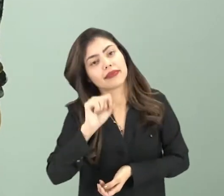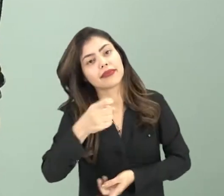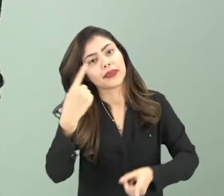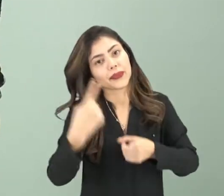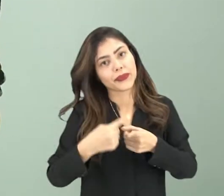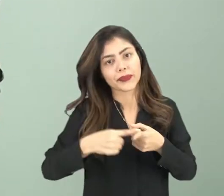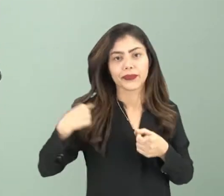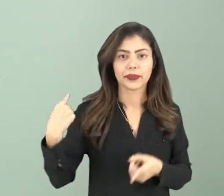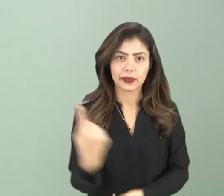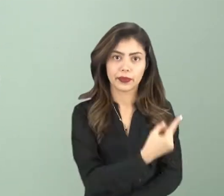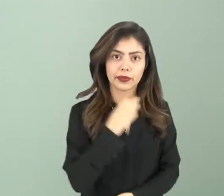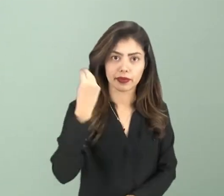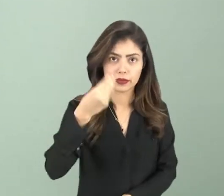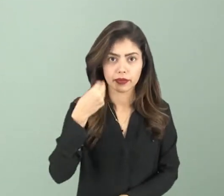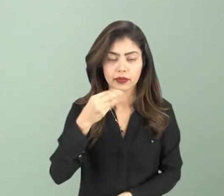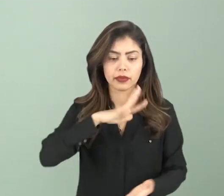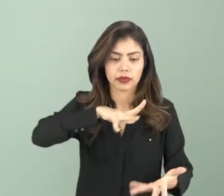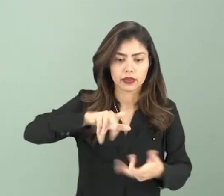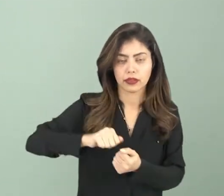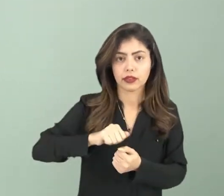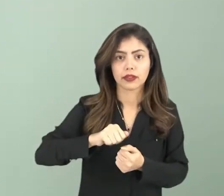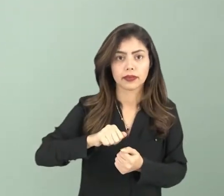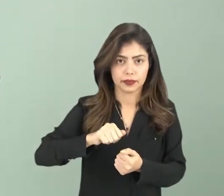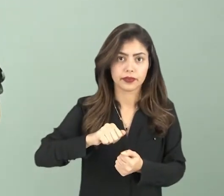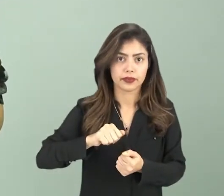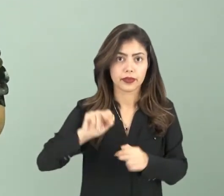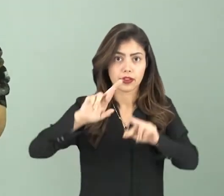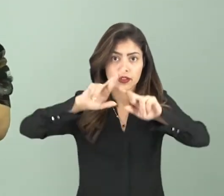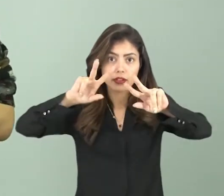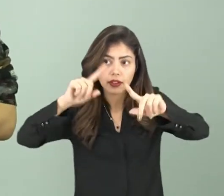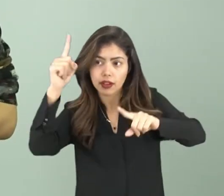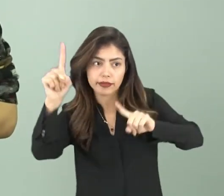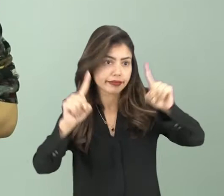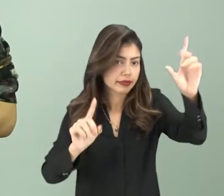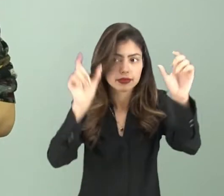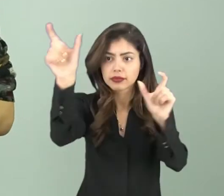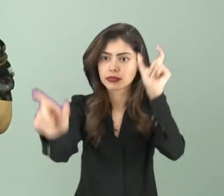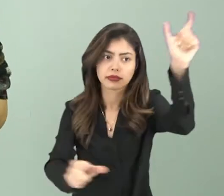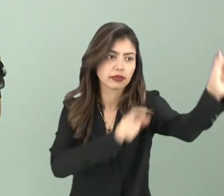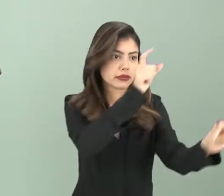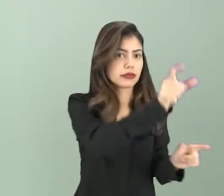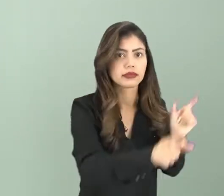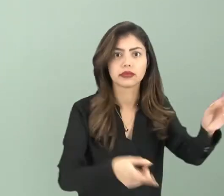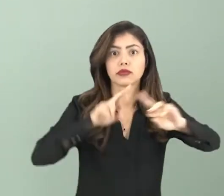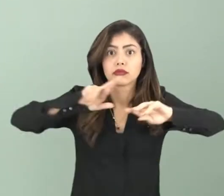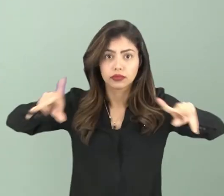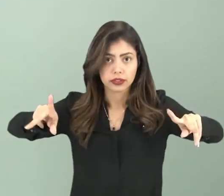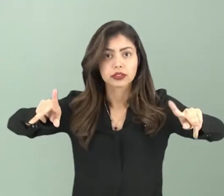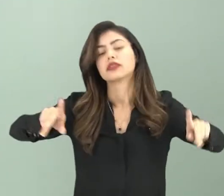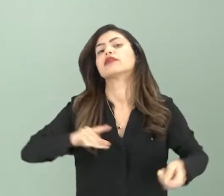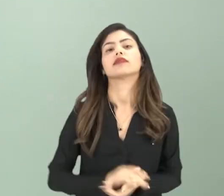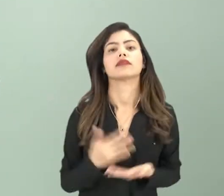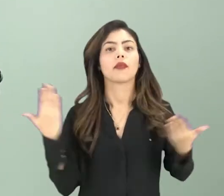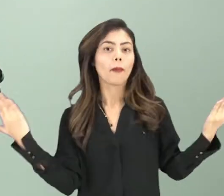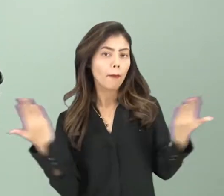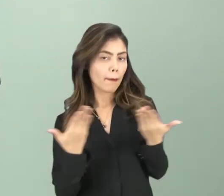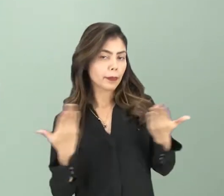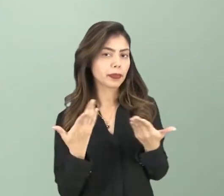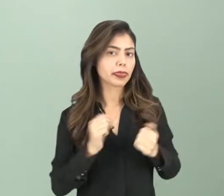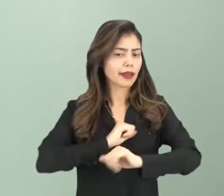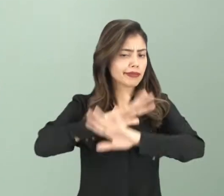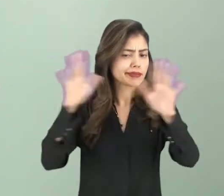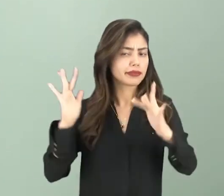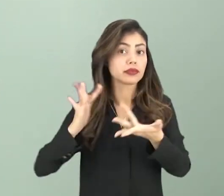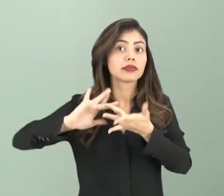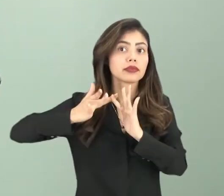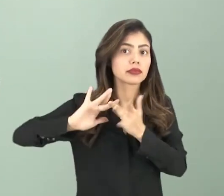nós experienciamos o mundo de uma forma diferente da do colega, por exemplo. Nós estamos, claro, em contato com